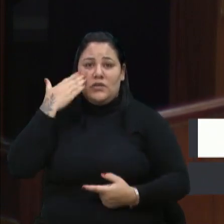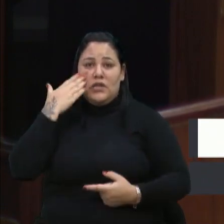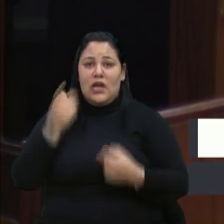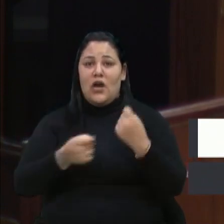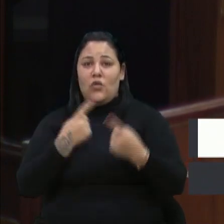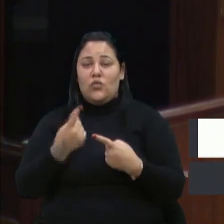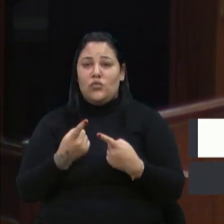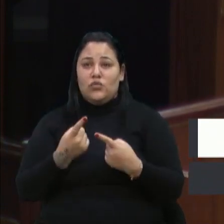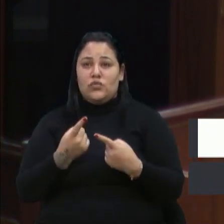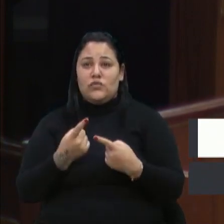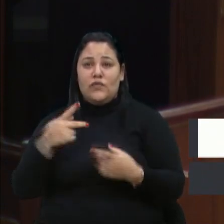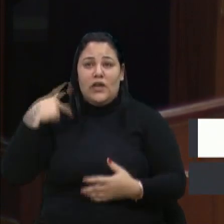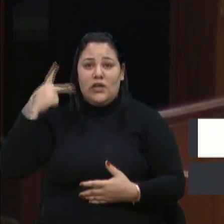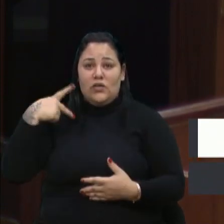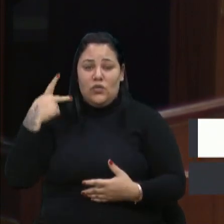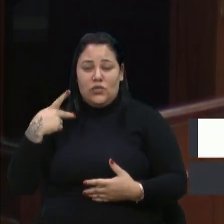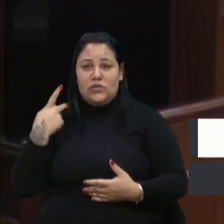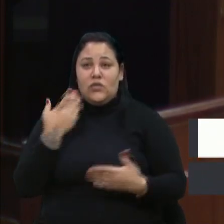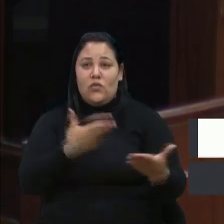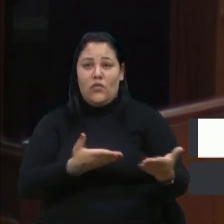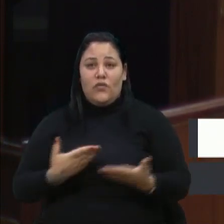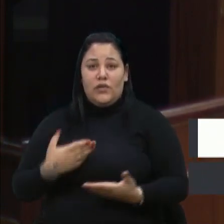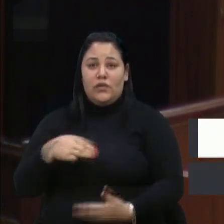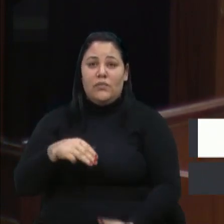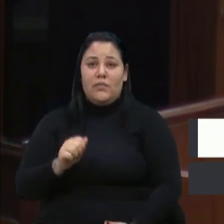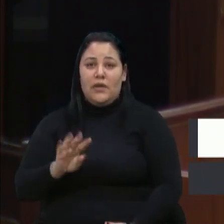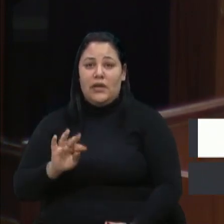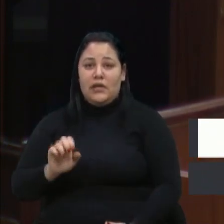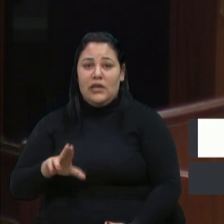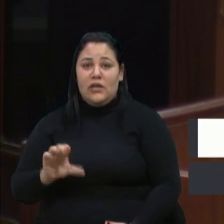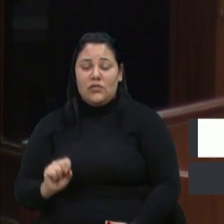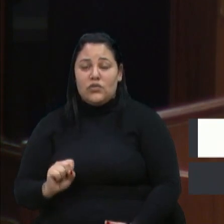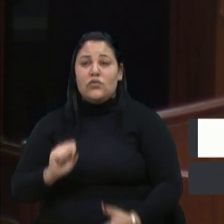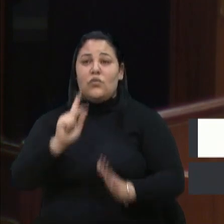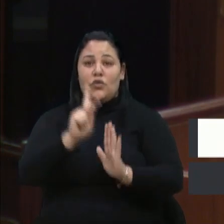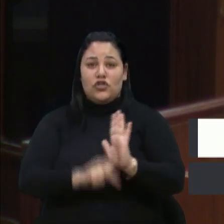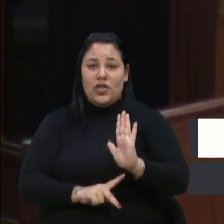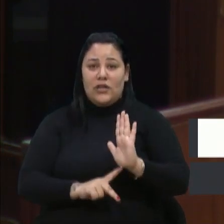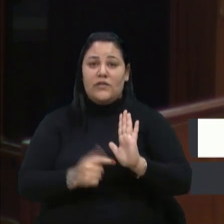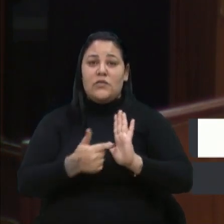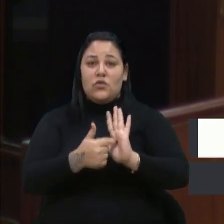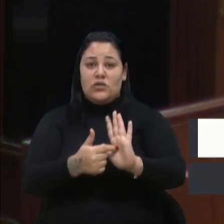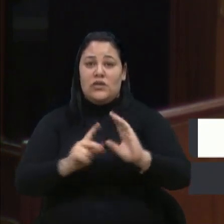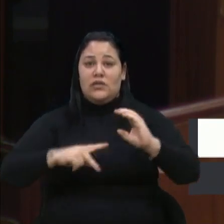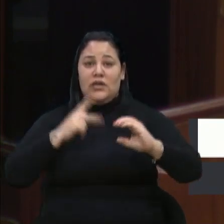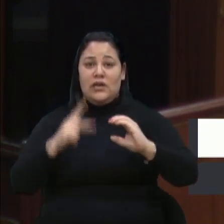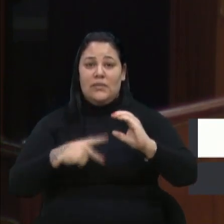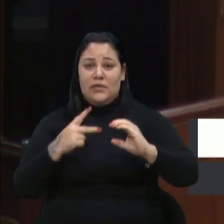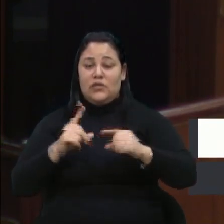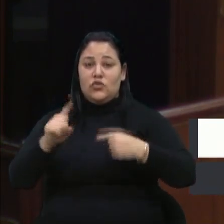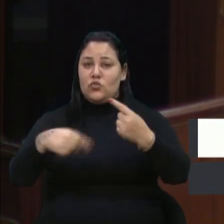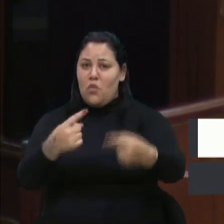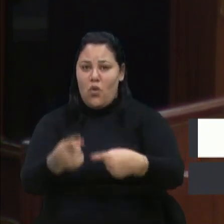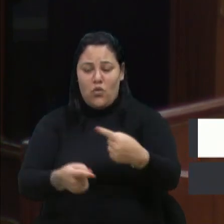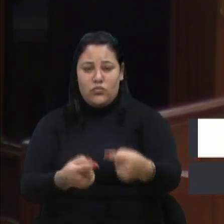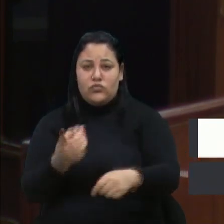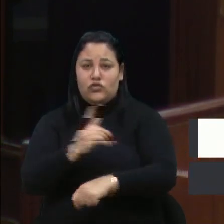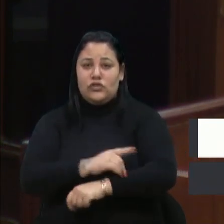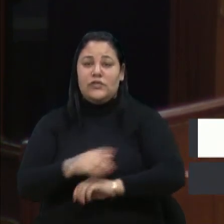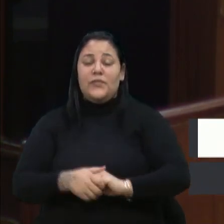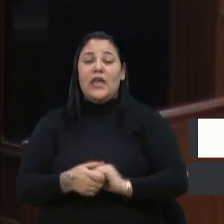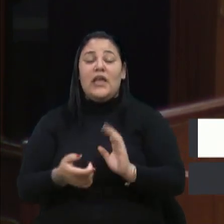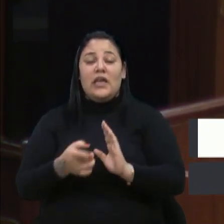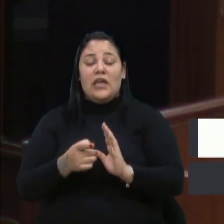no gabinete, o projeto está sendo aportado na casa nos próximos dias. E antes de ser aportado o projeto, seria importante que